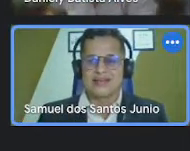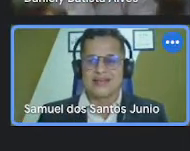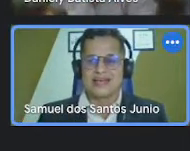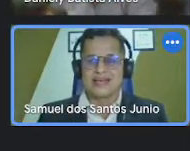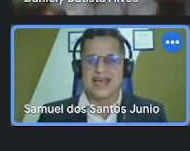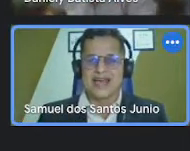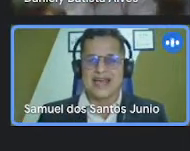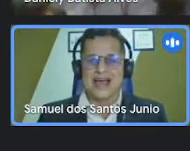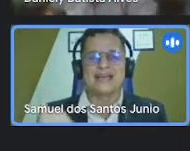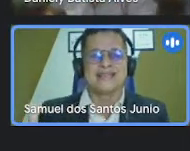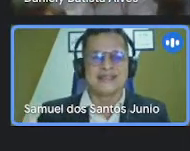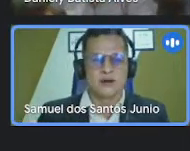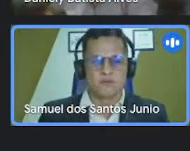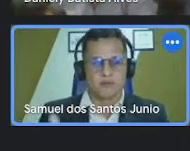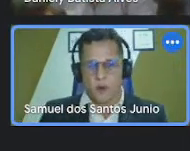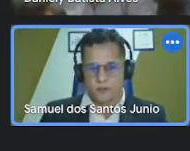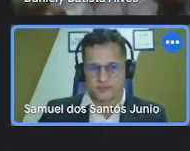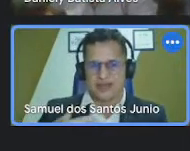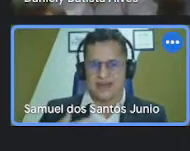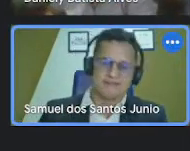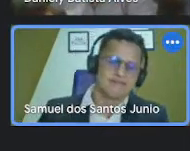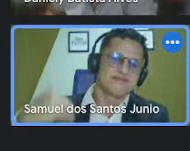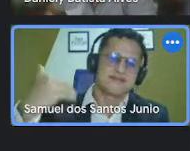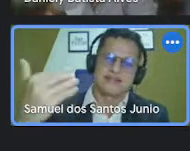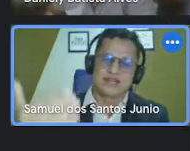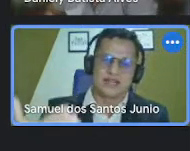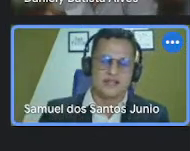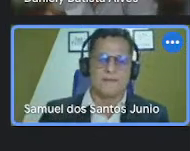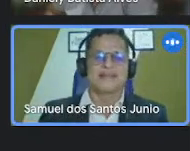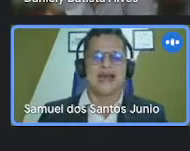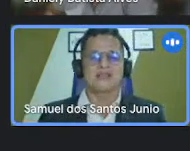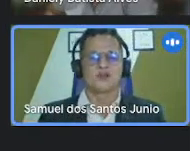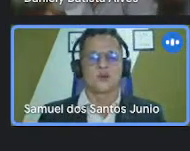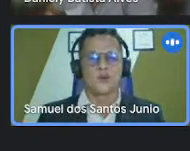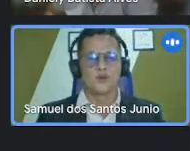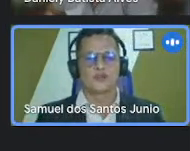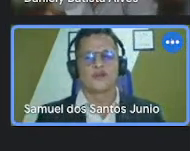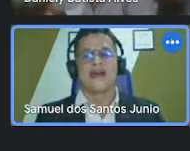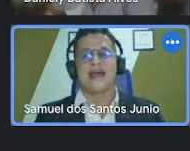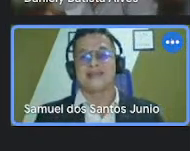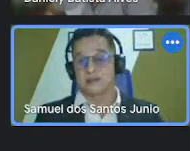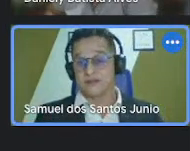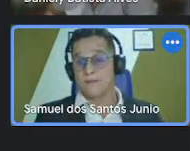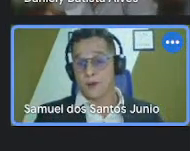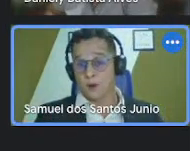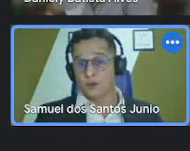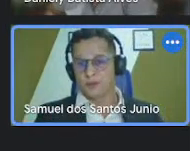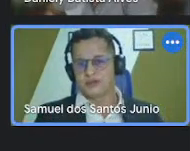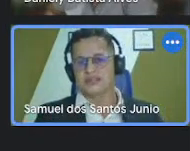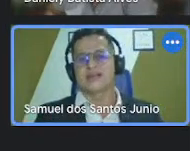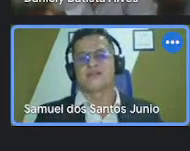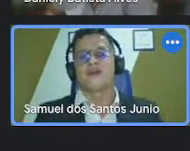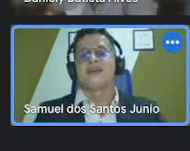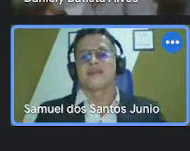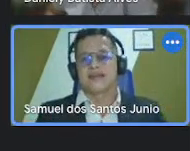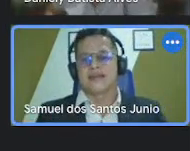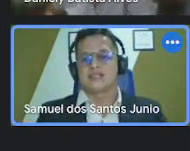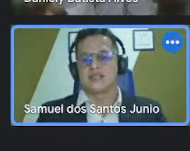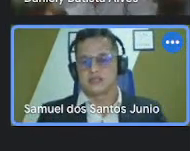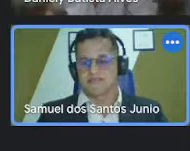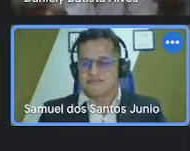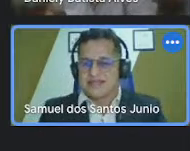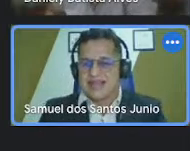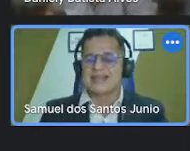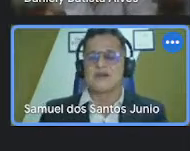que ainda não, como está chegando na metade do curso, ainda não está pronto o projeto. Então, aí a